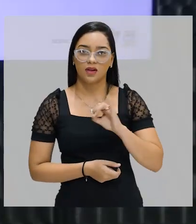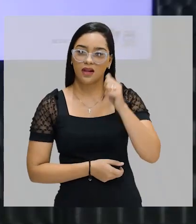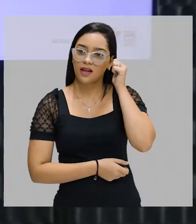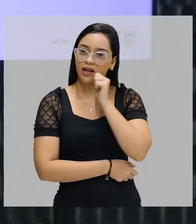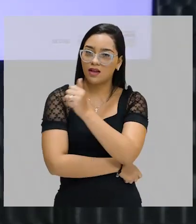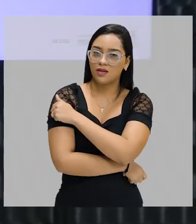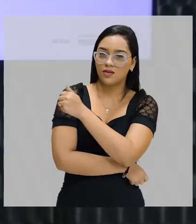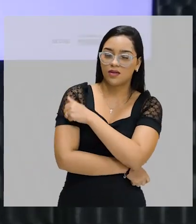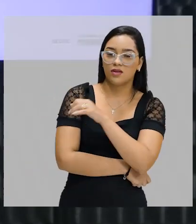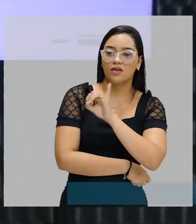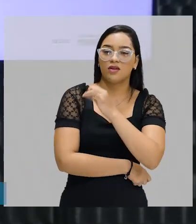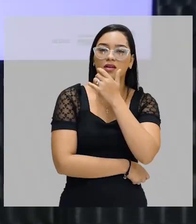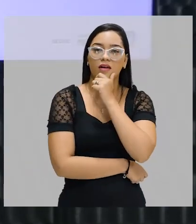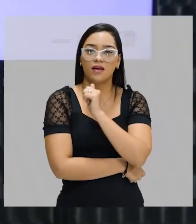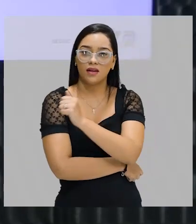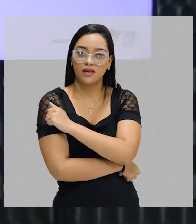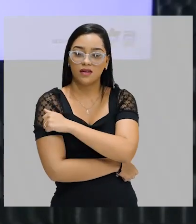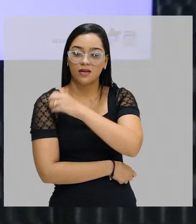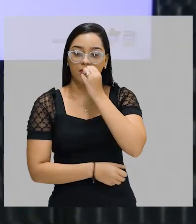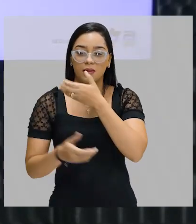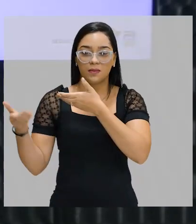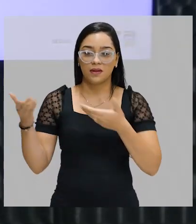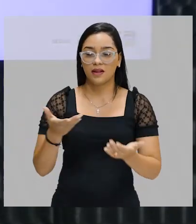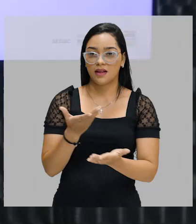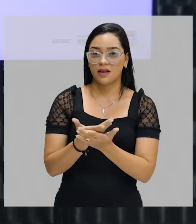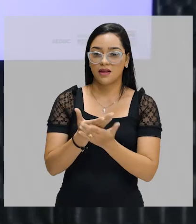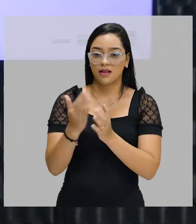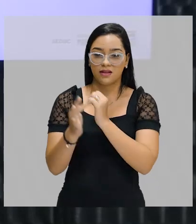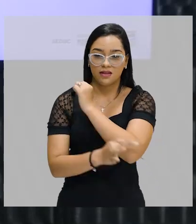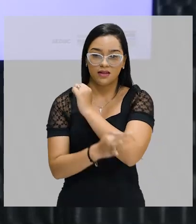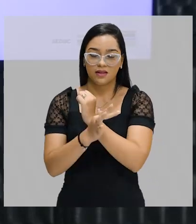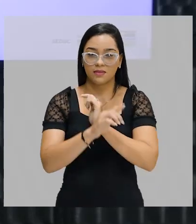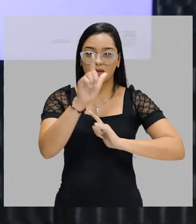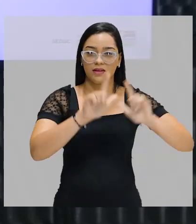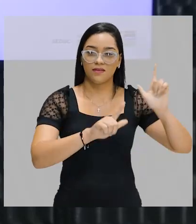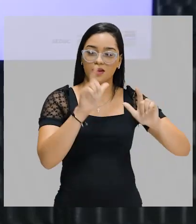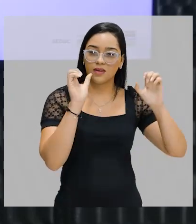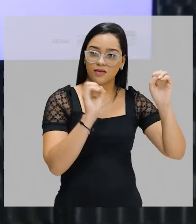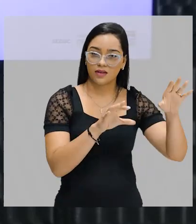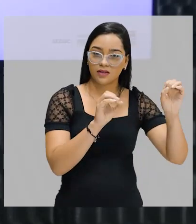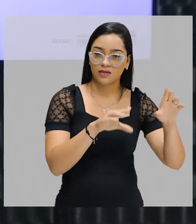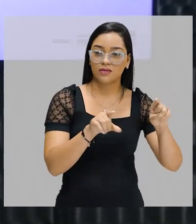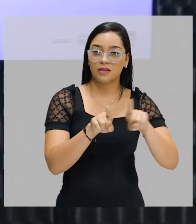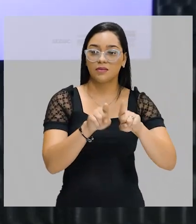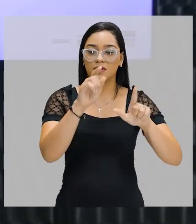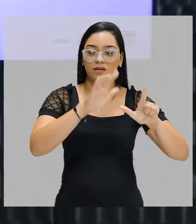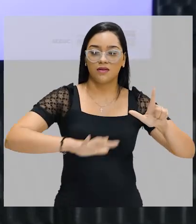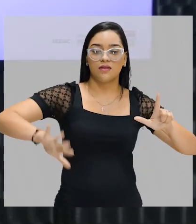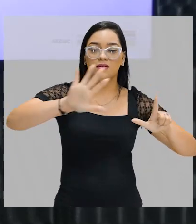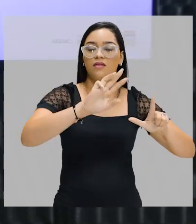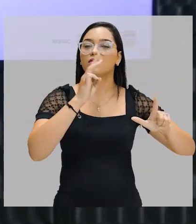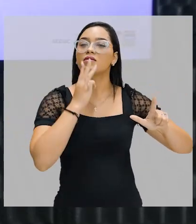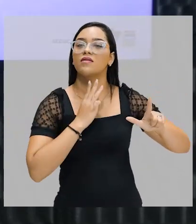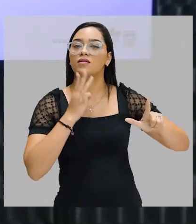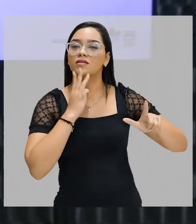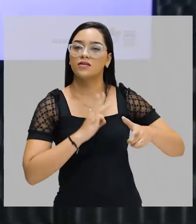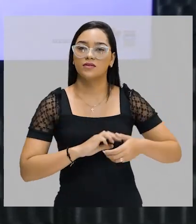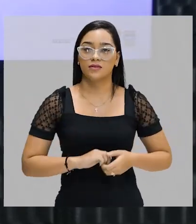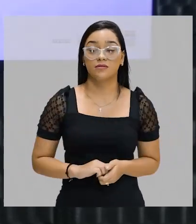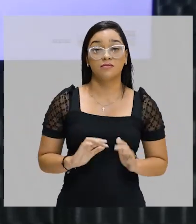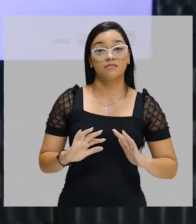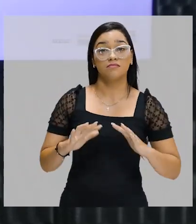Olá, aluna. Olá, aluno. Seja bem-vindo a mais uma aula de física aqui pela TV Educação e também pela plataforma Gonçalves Dias.